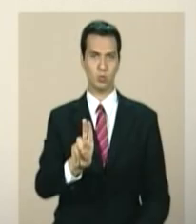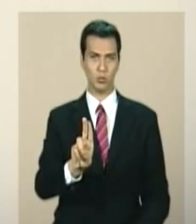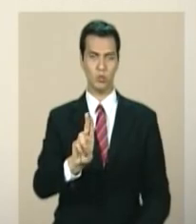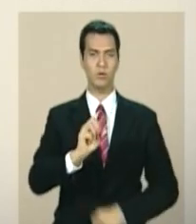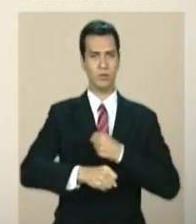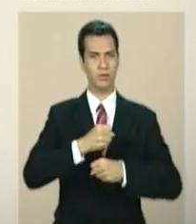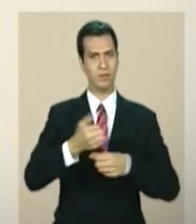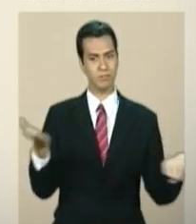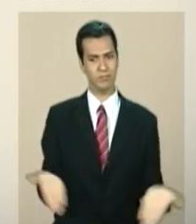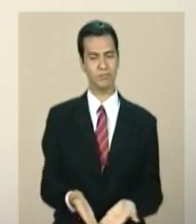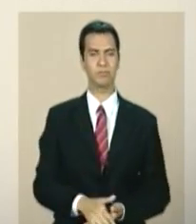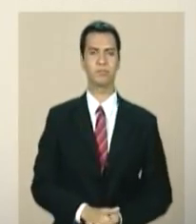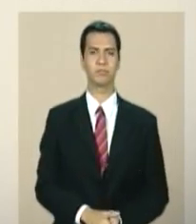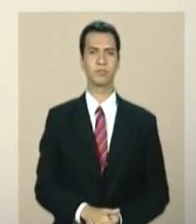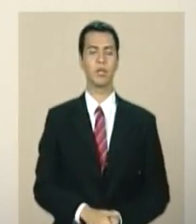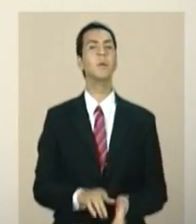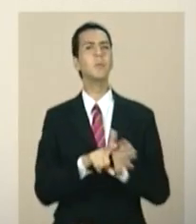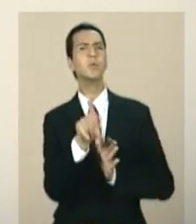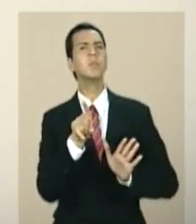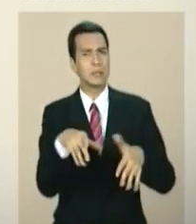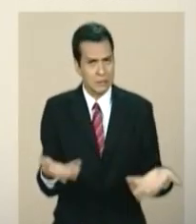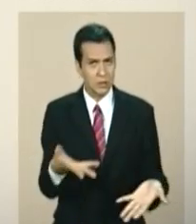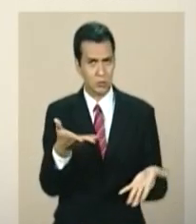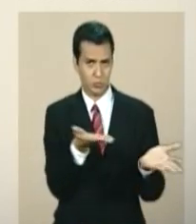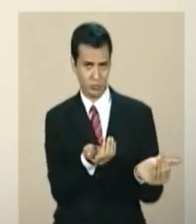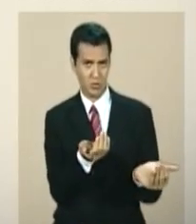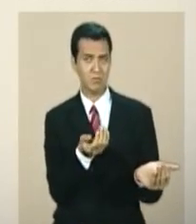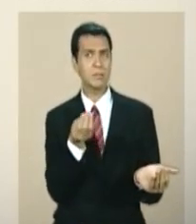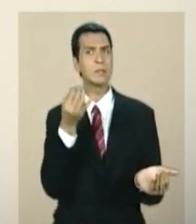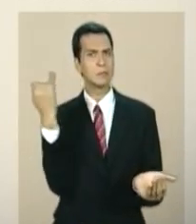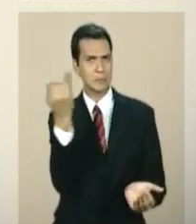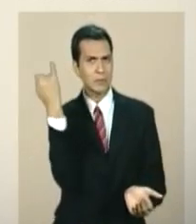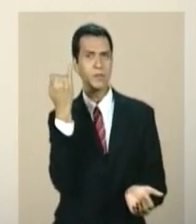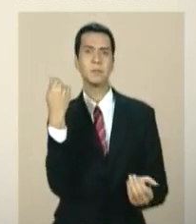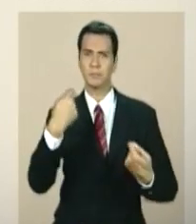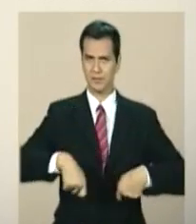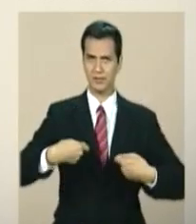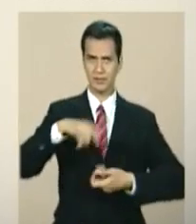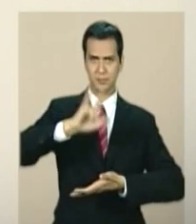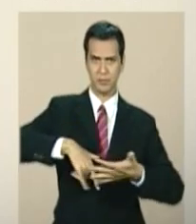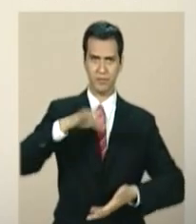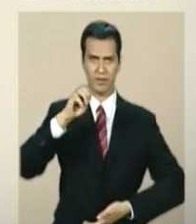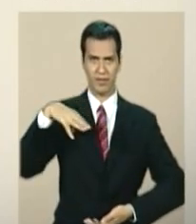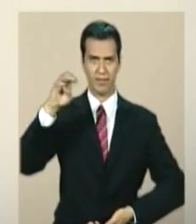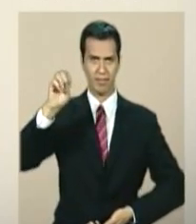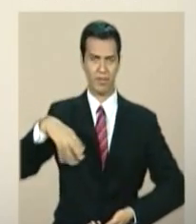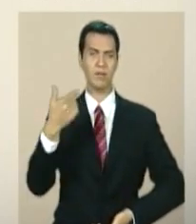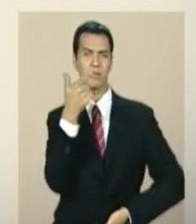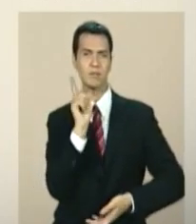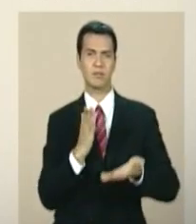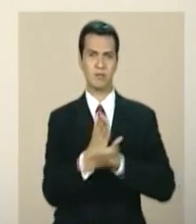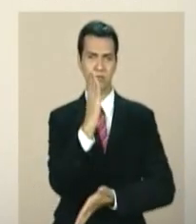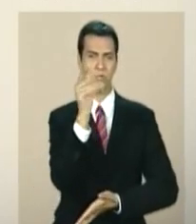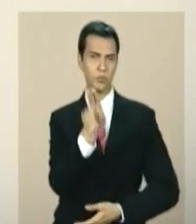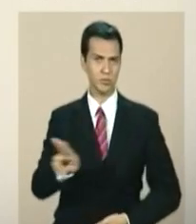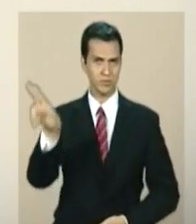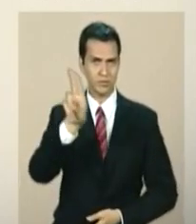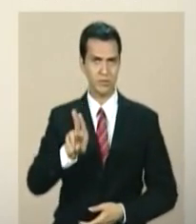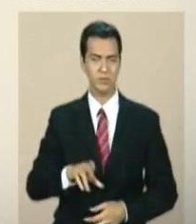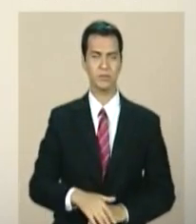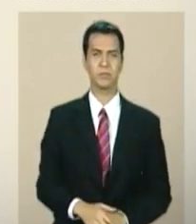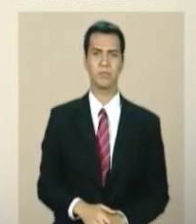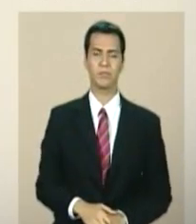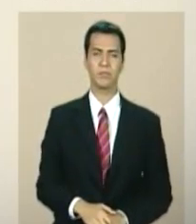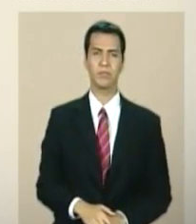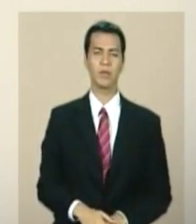quem sonha em conquistar logo uma vaga na universidade ah é sim com o Enem nós estamos democratizando um acesso ao ensino